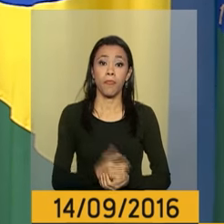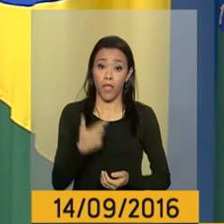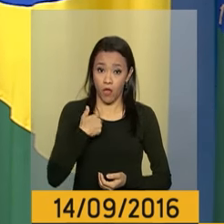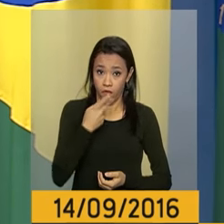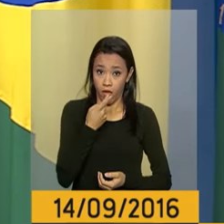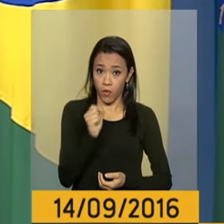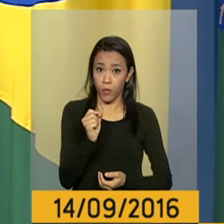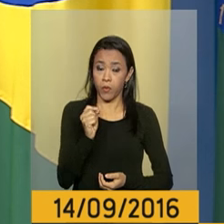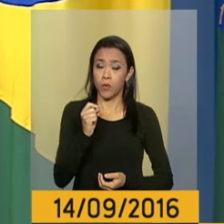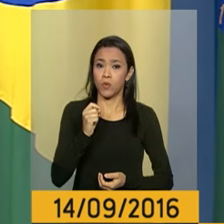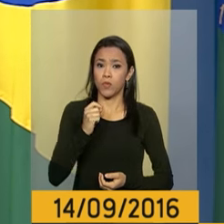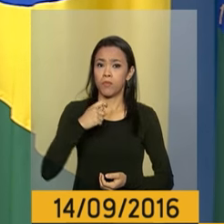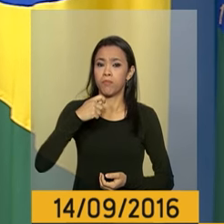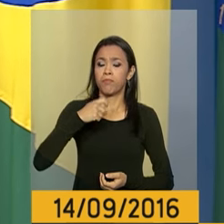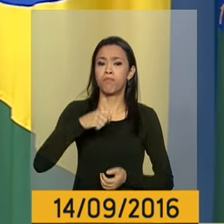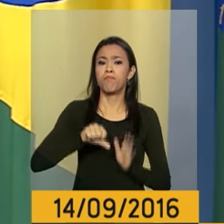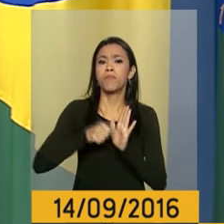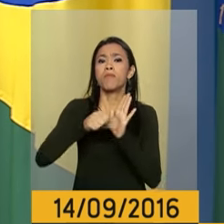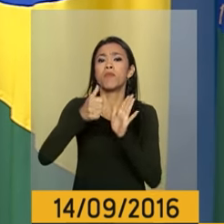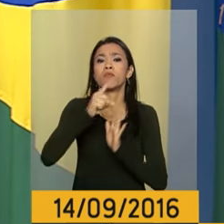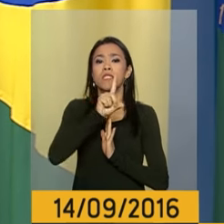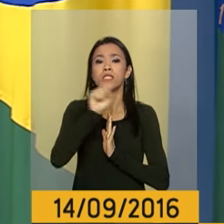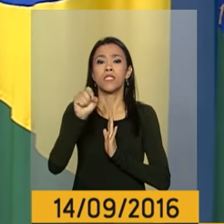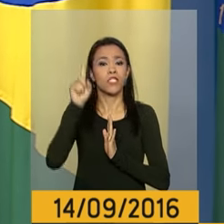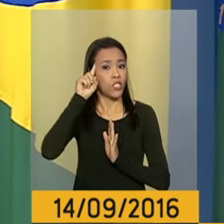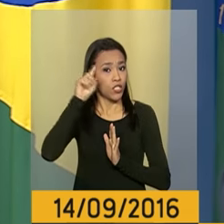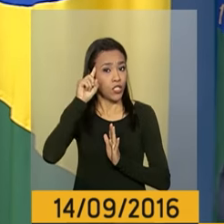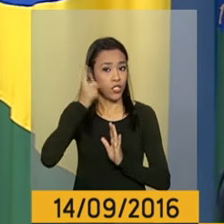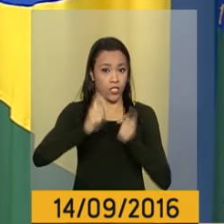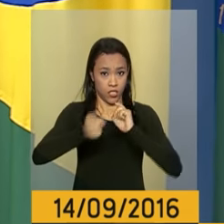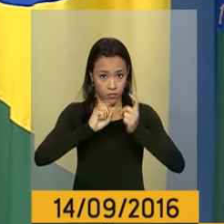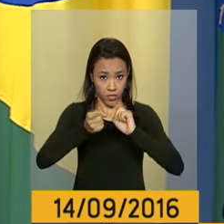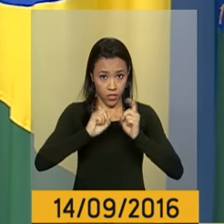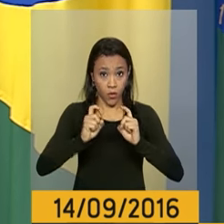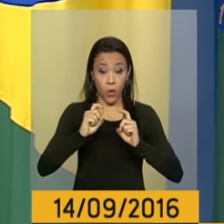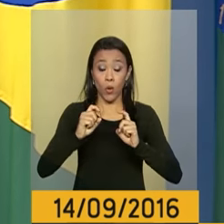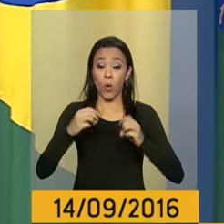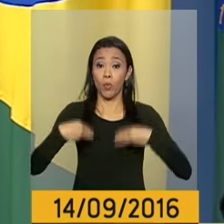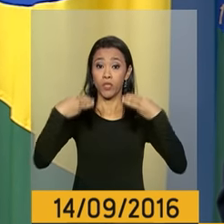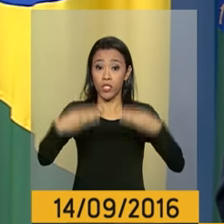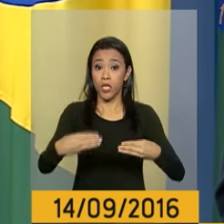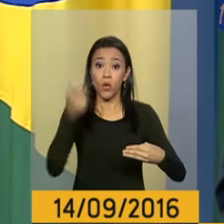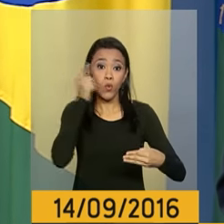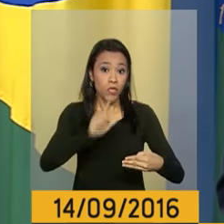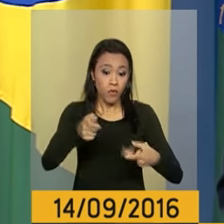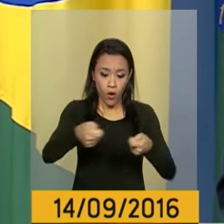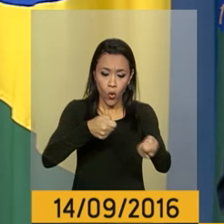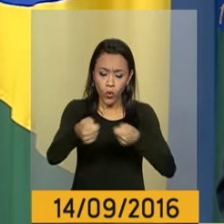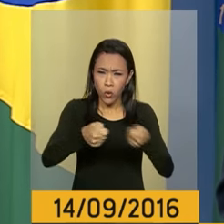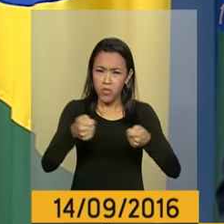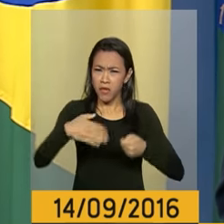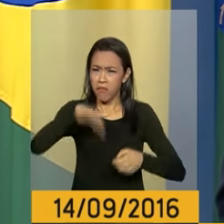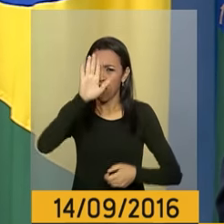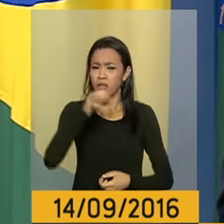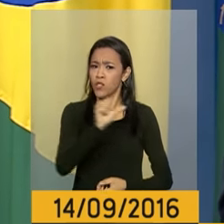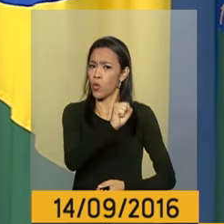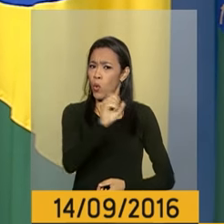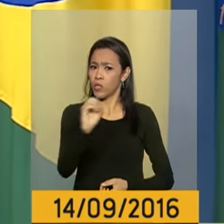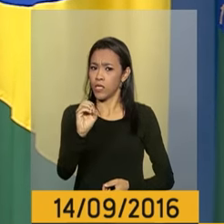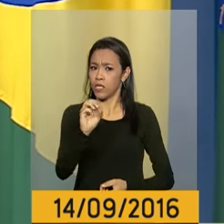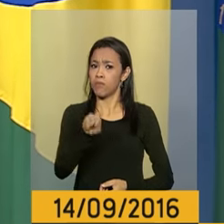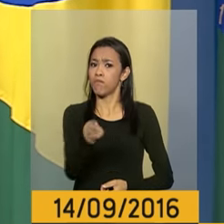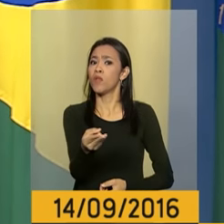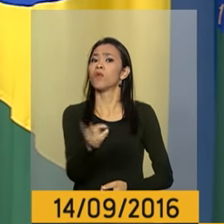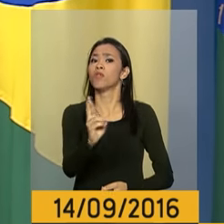Reitero que nos primeiros 100 dias de gestão, o Ministério conseguiu economizar, como dito aqui, mais de 800 milhões de reais. Não